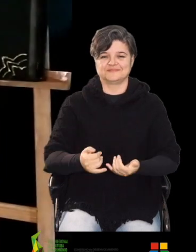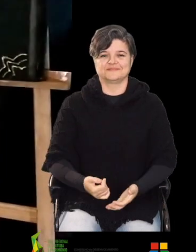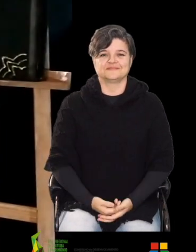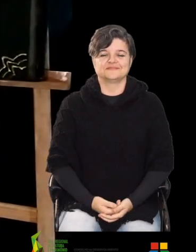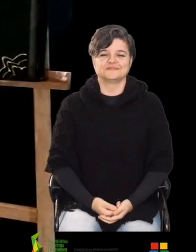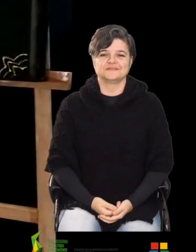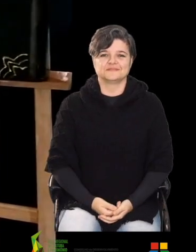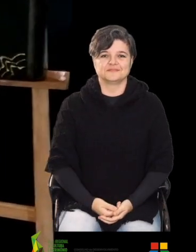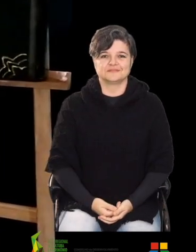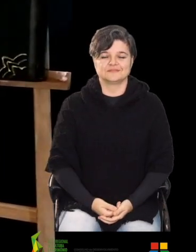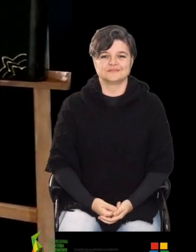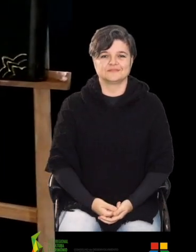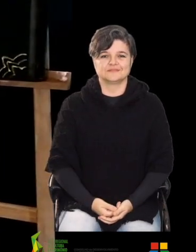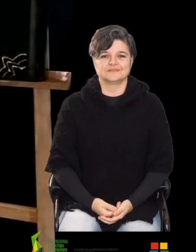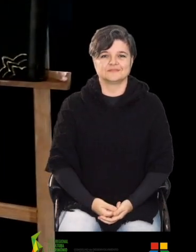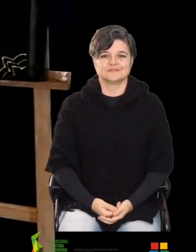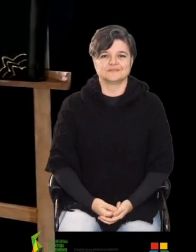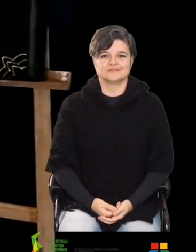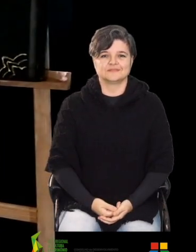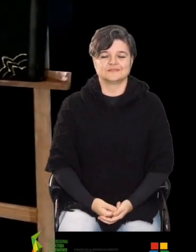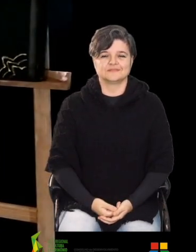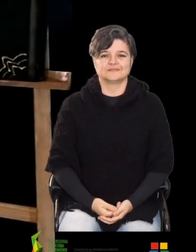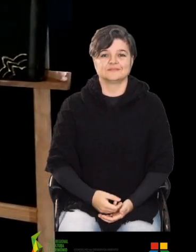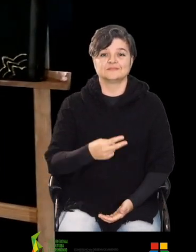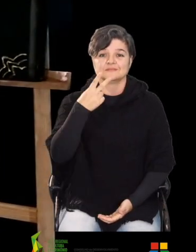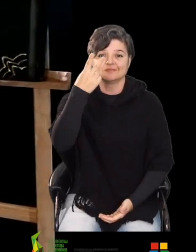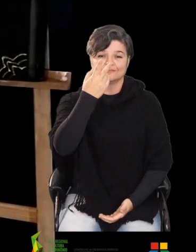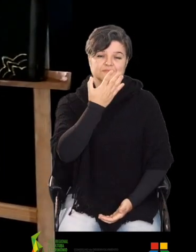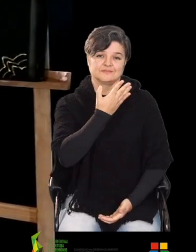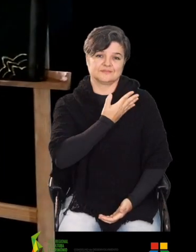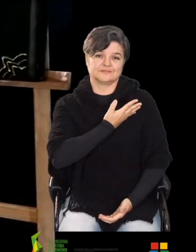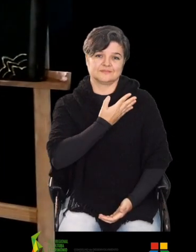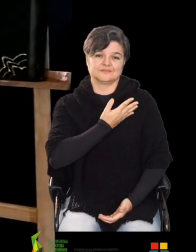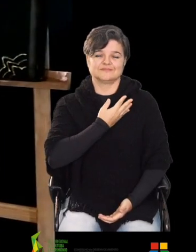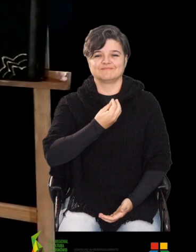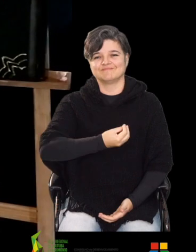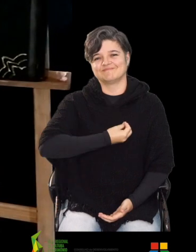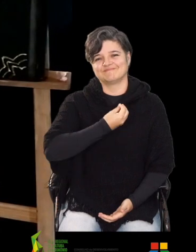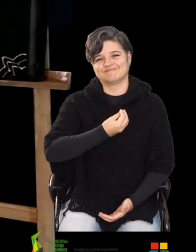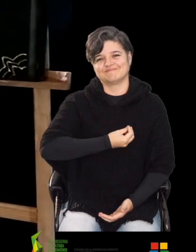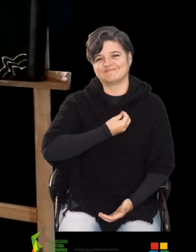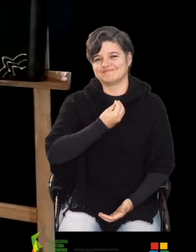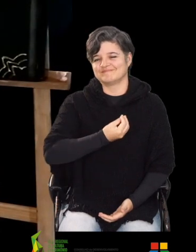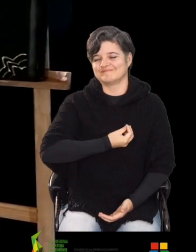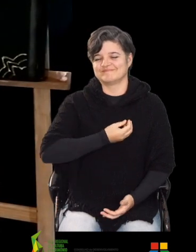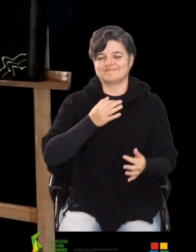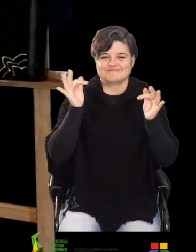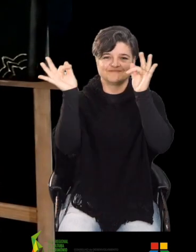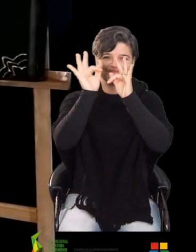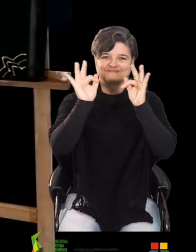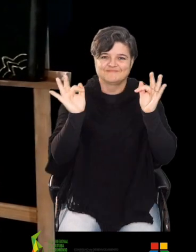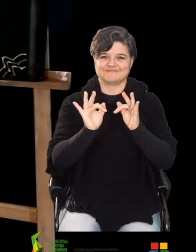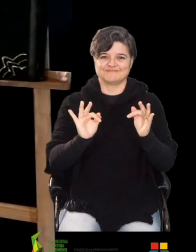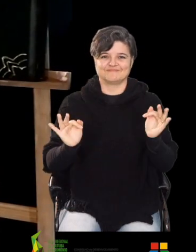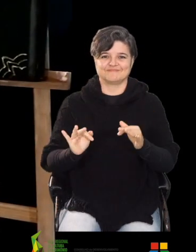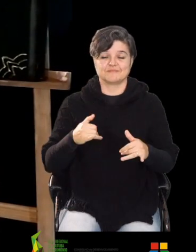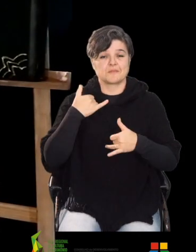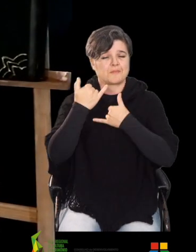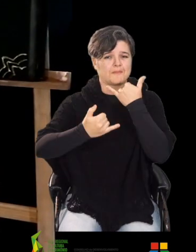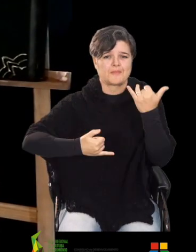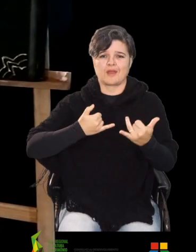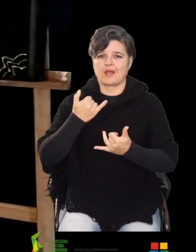ah e assim clara e morena foram vivendo muitas aventuras brincando